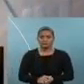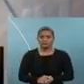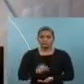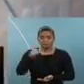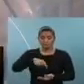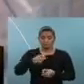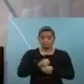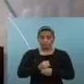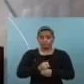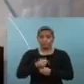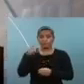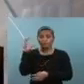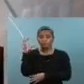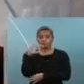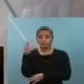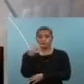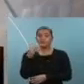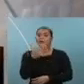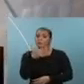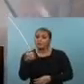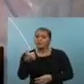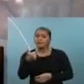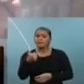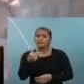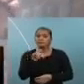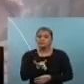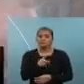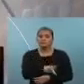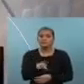foi um inverno que houve bem melhor. Então, somente,